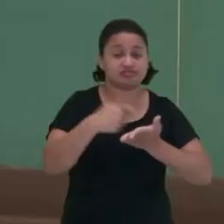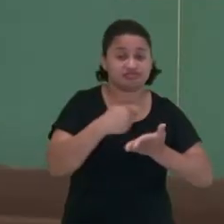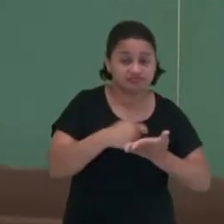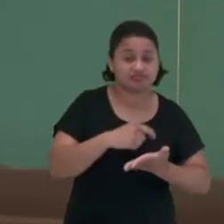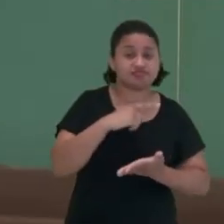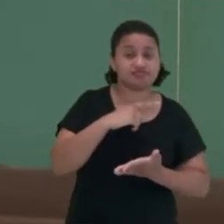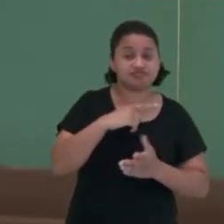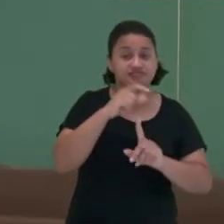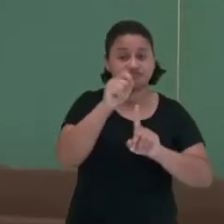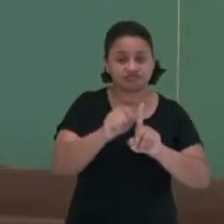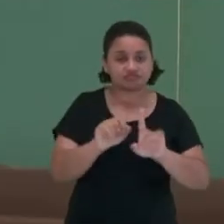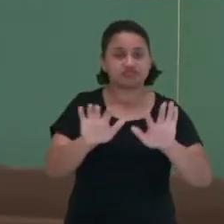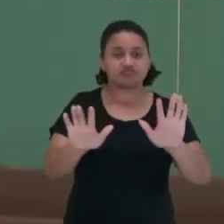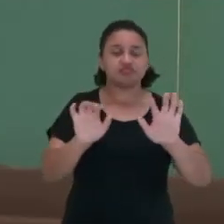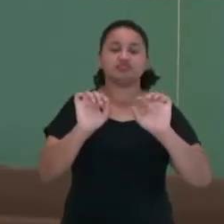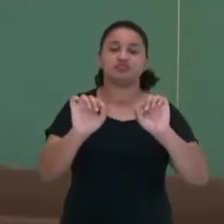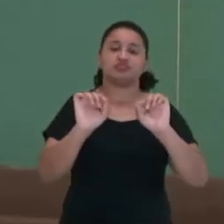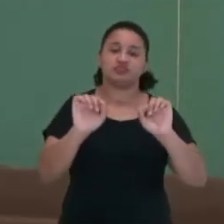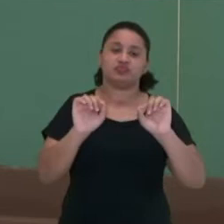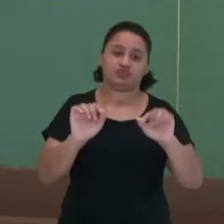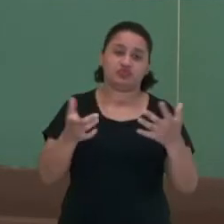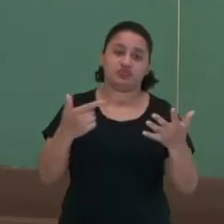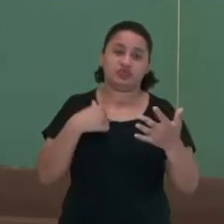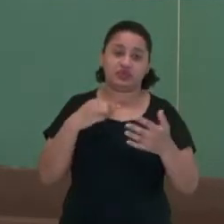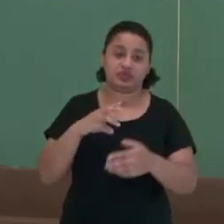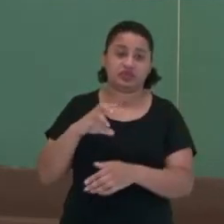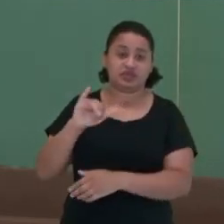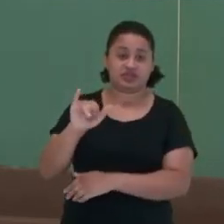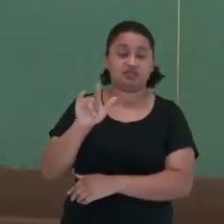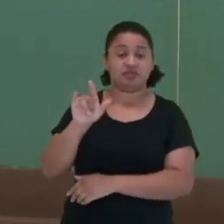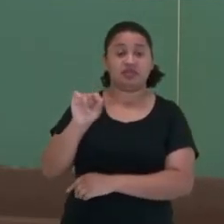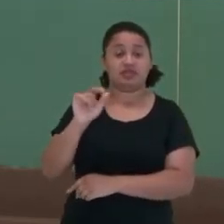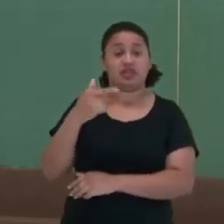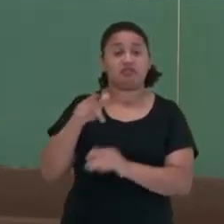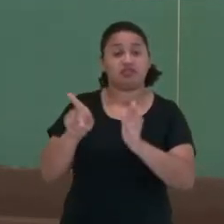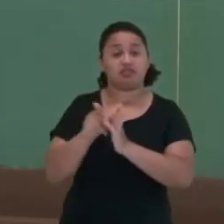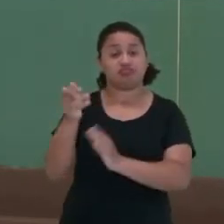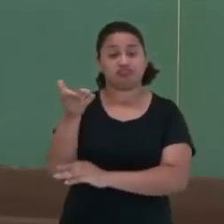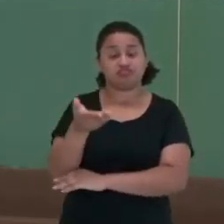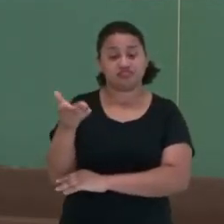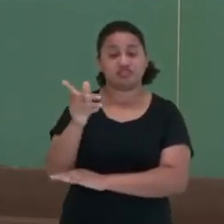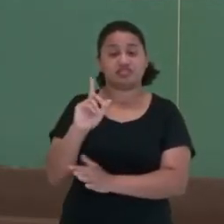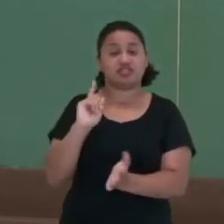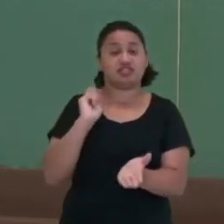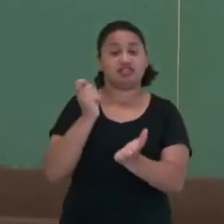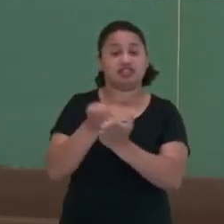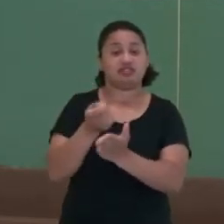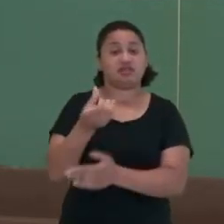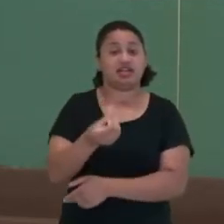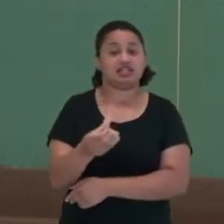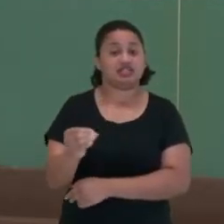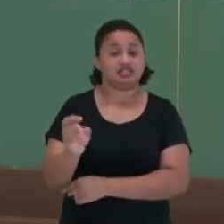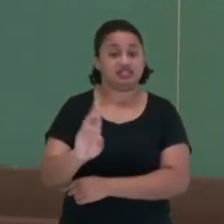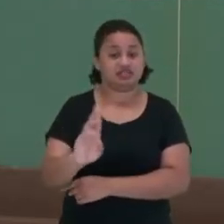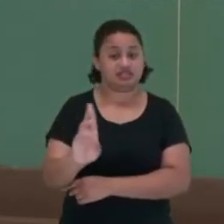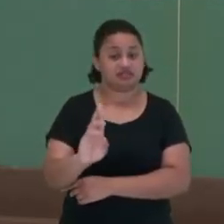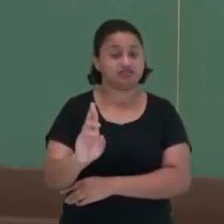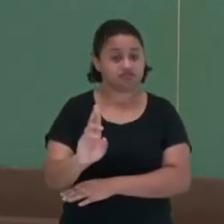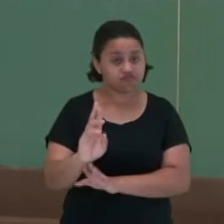lá. Primeiro, a MEI que no caso o Luiz vai ser é de serviço. Então ele vai contribuir com